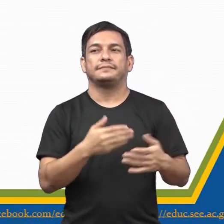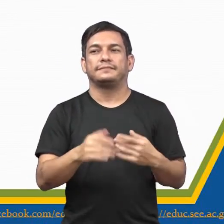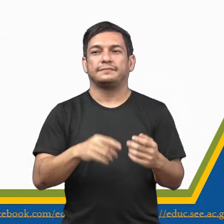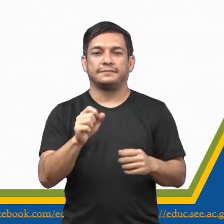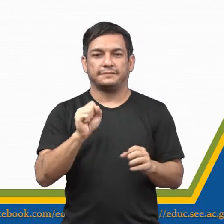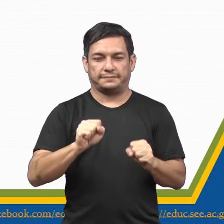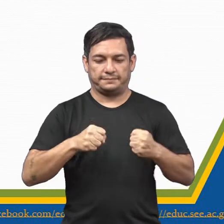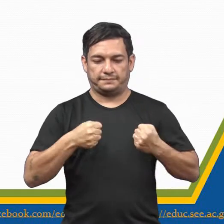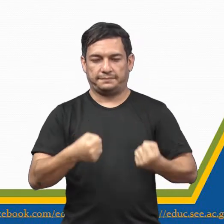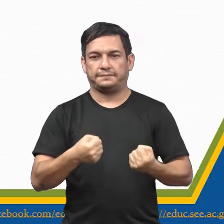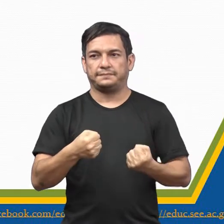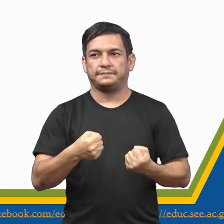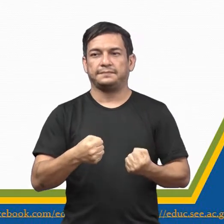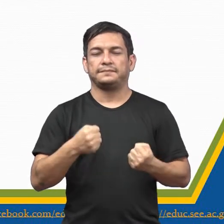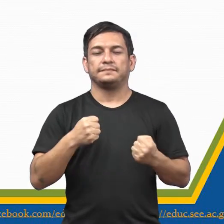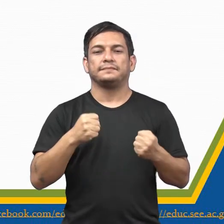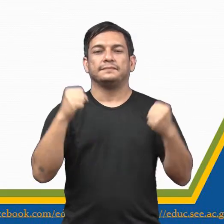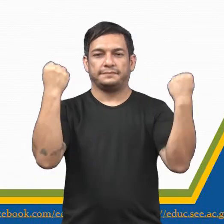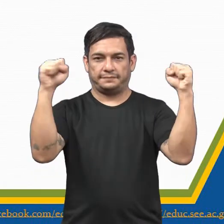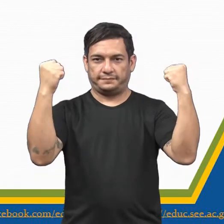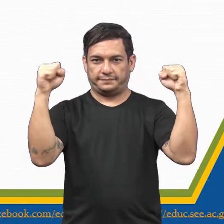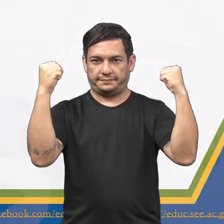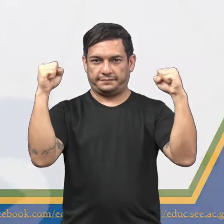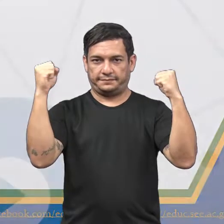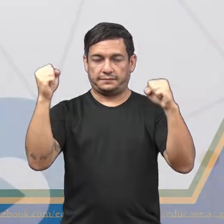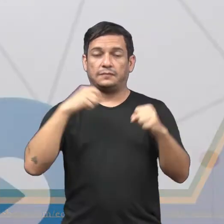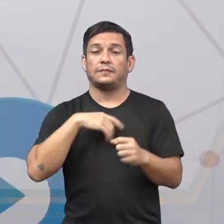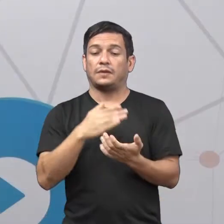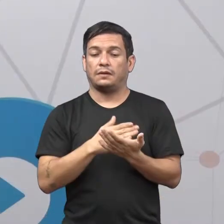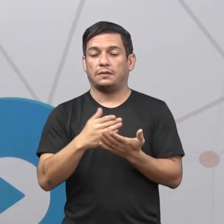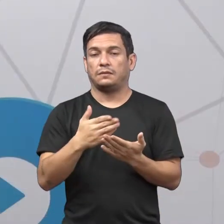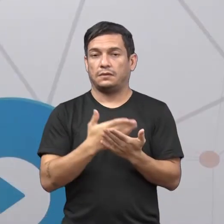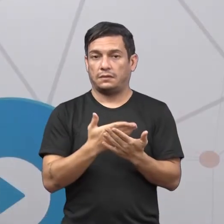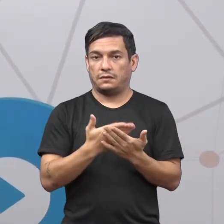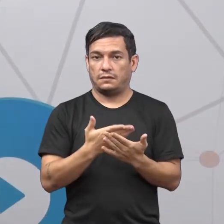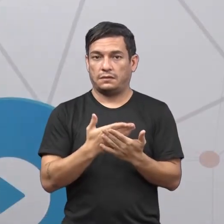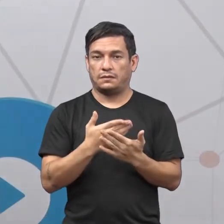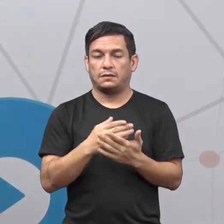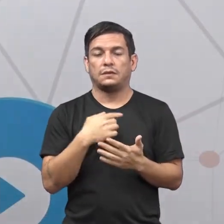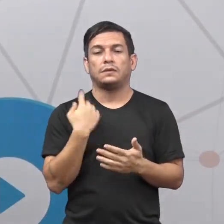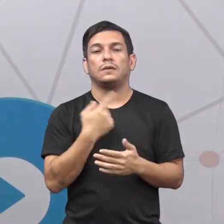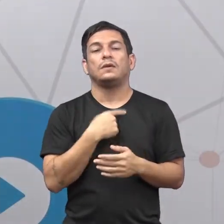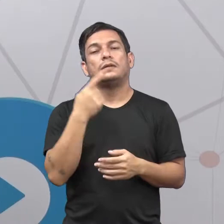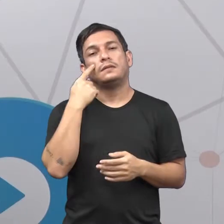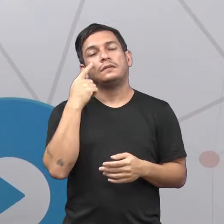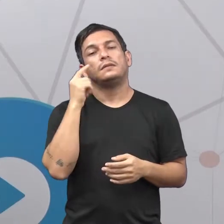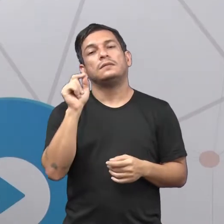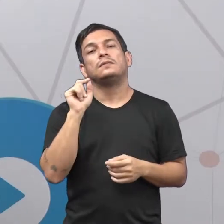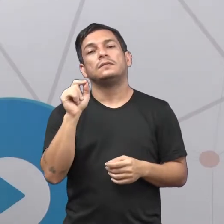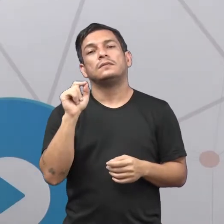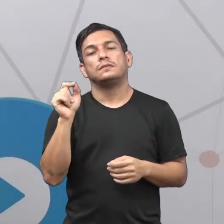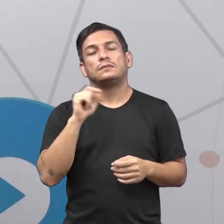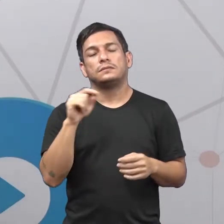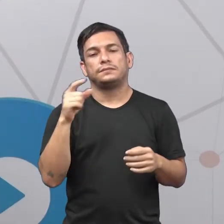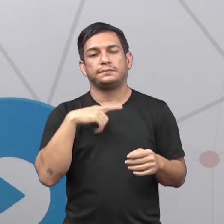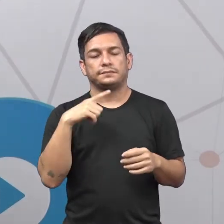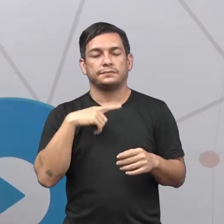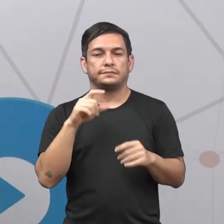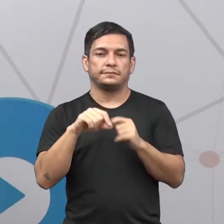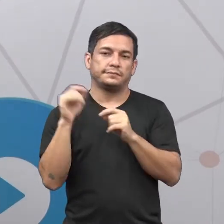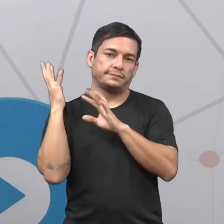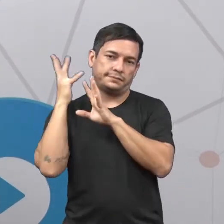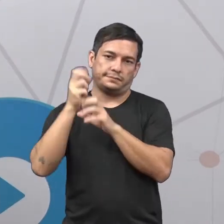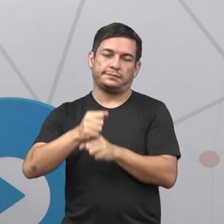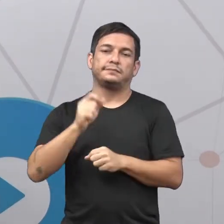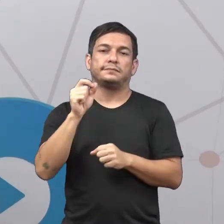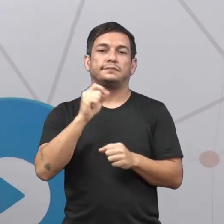e esforço nos nossos exercícios físicos. Para iniciar essa aula, nós vamos ver ter uma retomada sobre